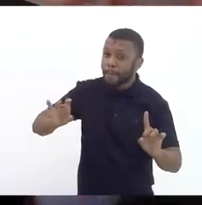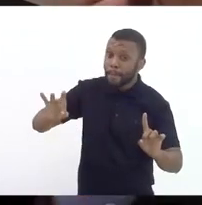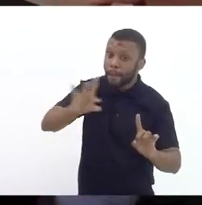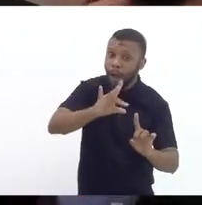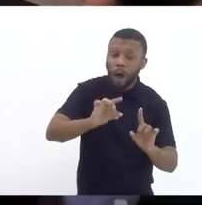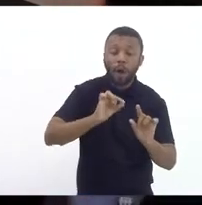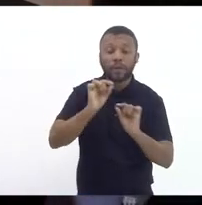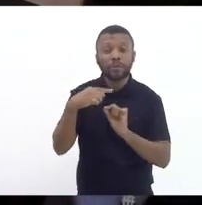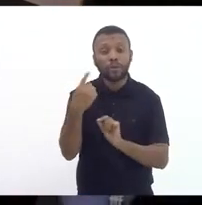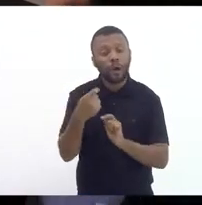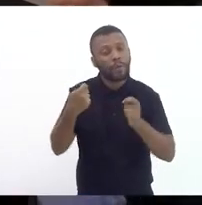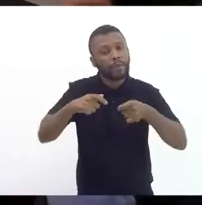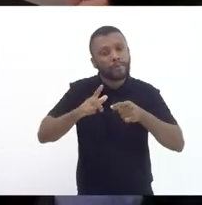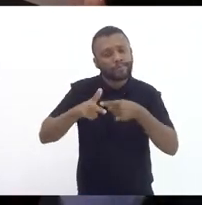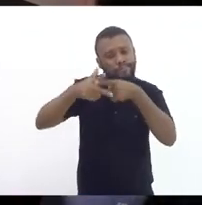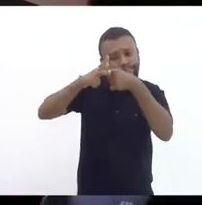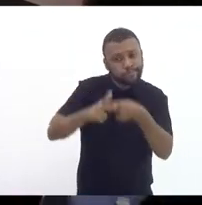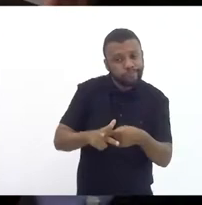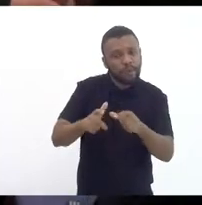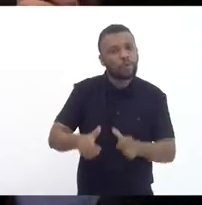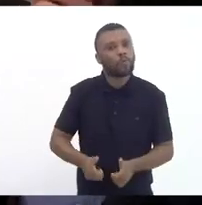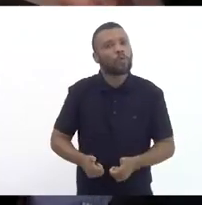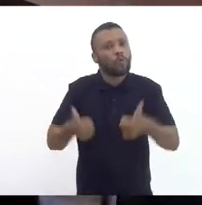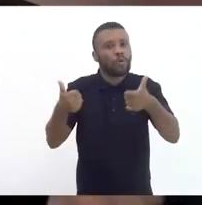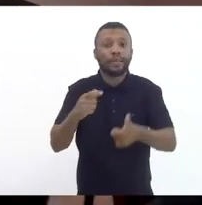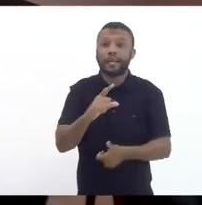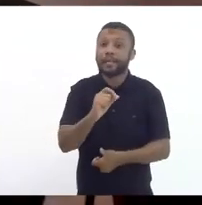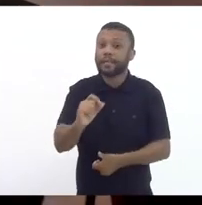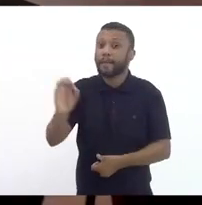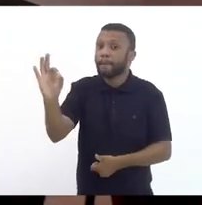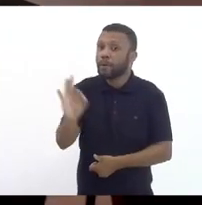fazer para que ela se torne 100% acessível.